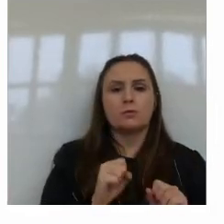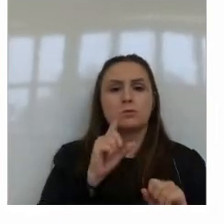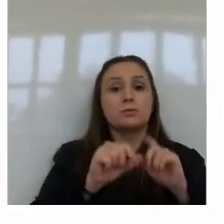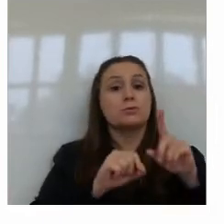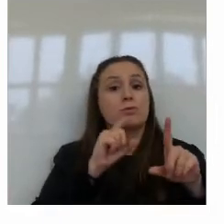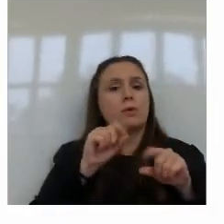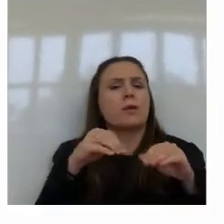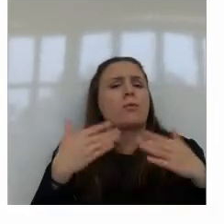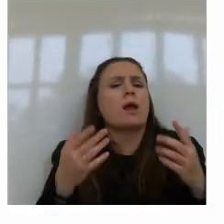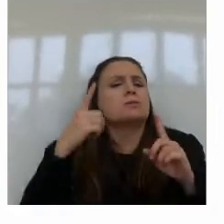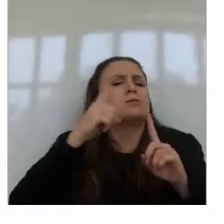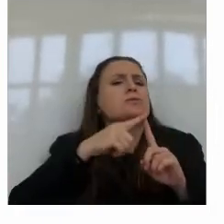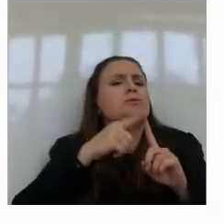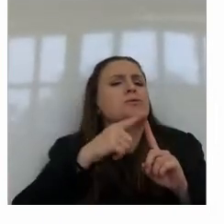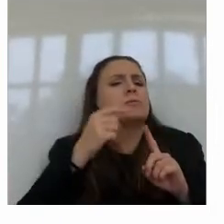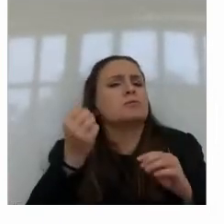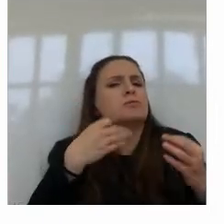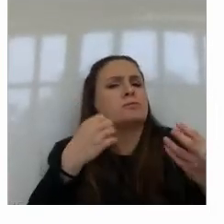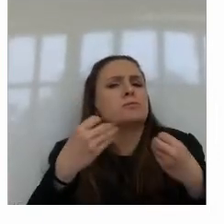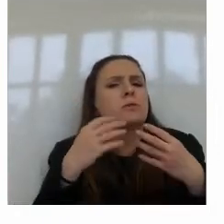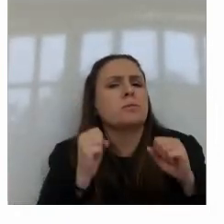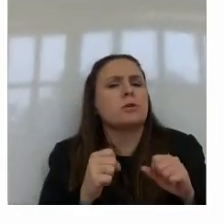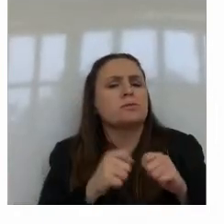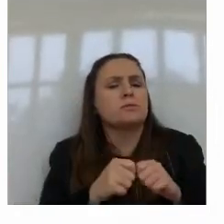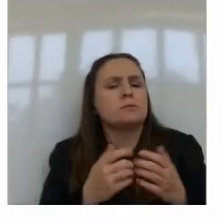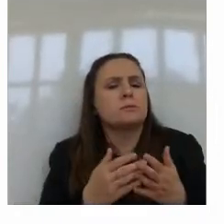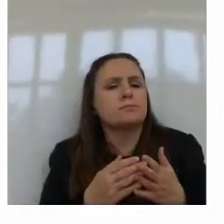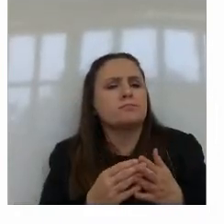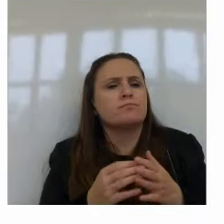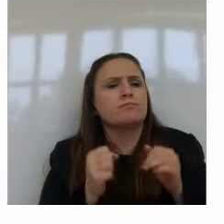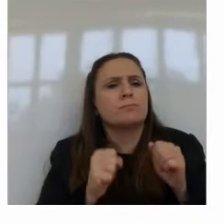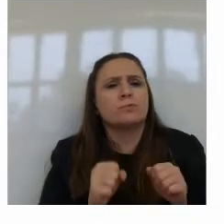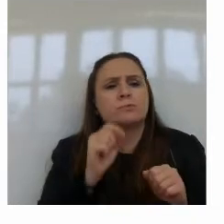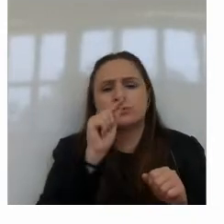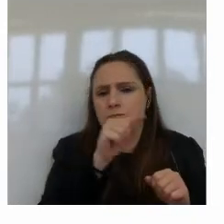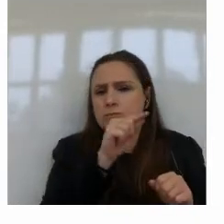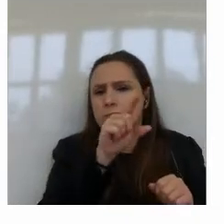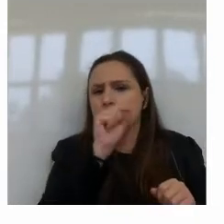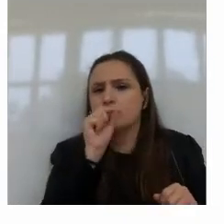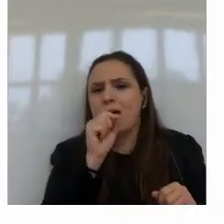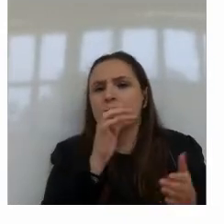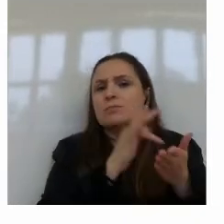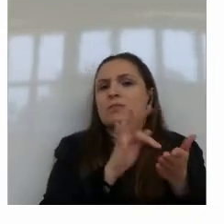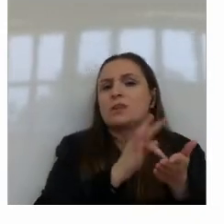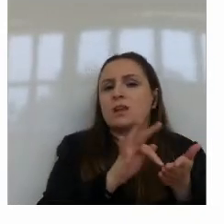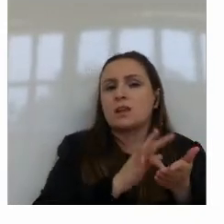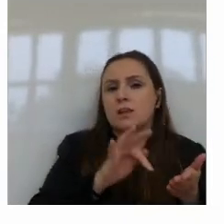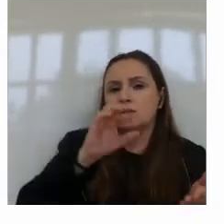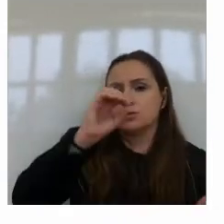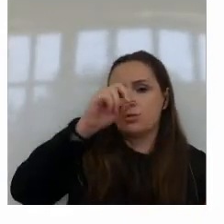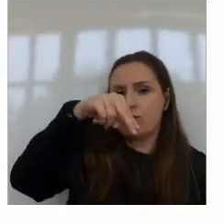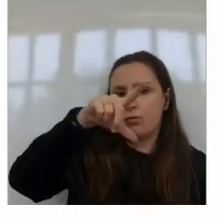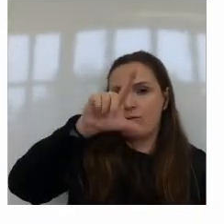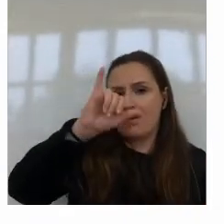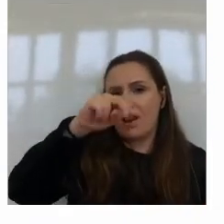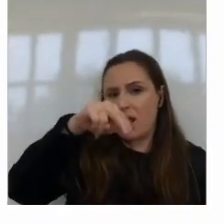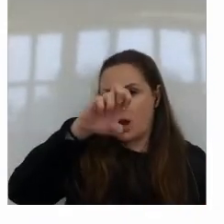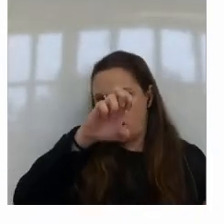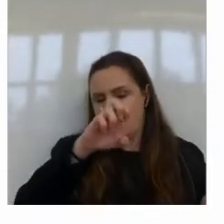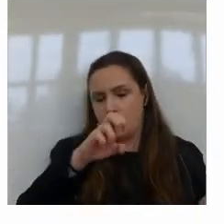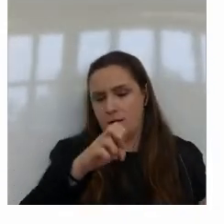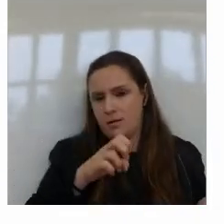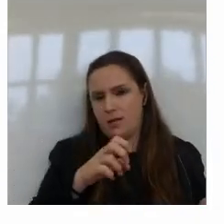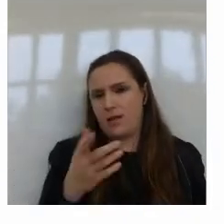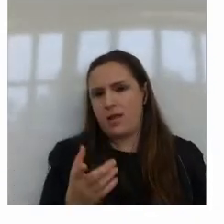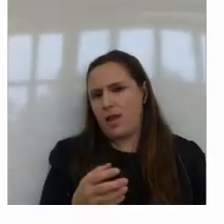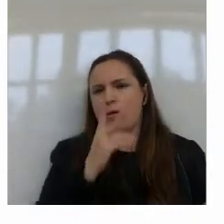Configurada a data, aqui a gente pode definir os tipos de envio que o aluno pode fazer. A gente pode marcar que ele pode fazer um texto online,